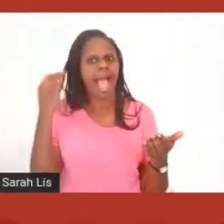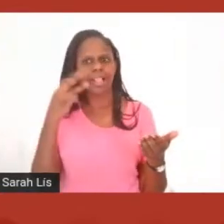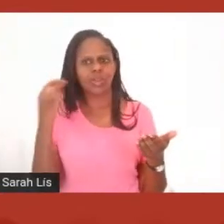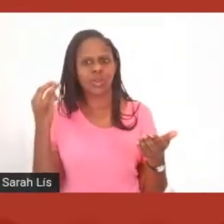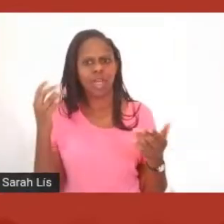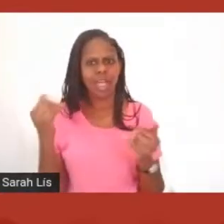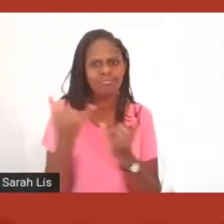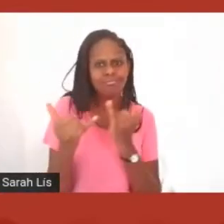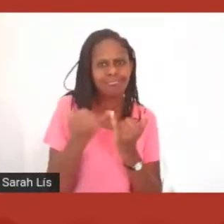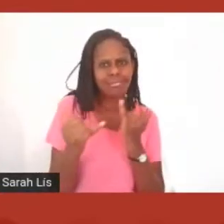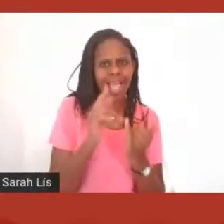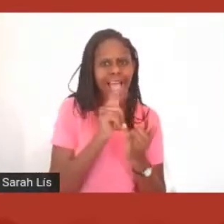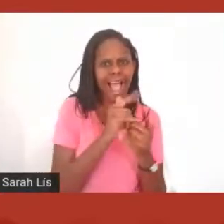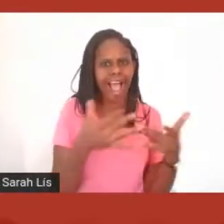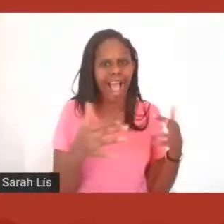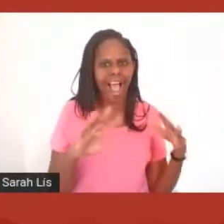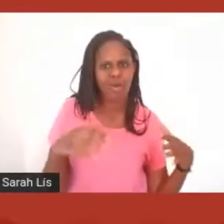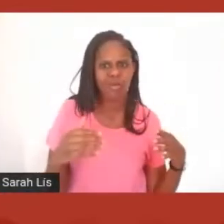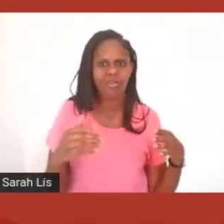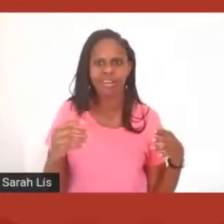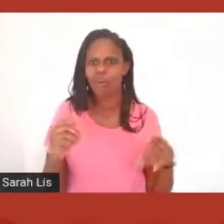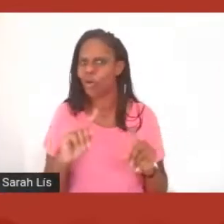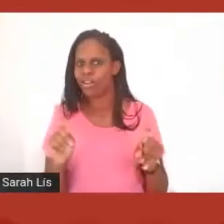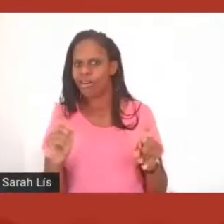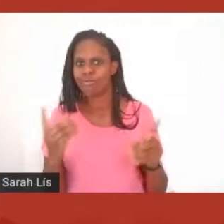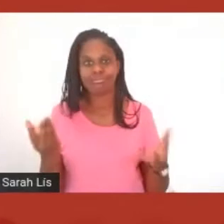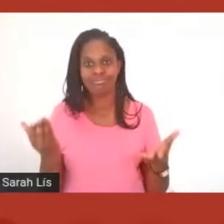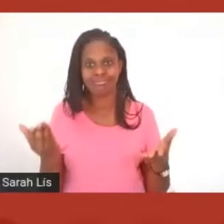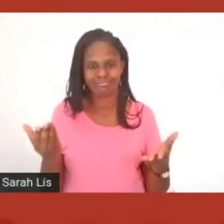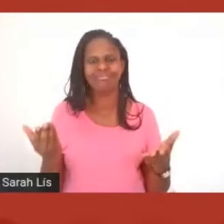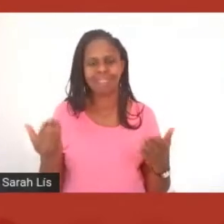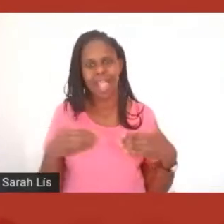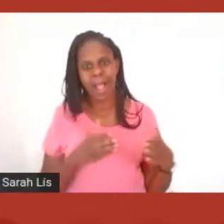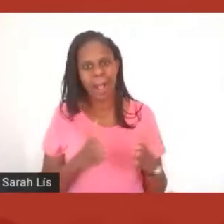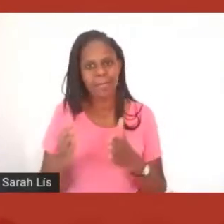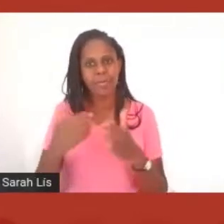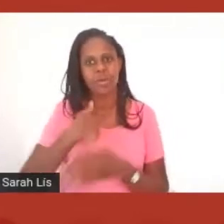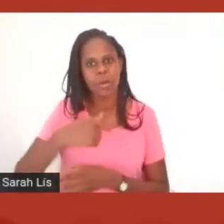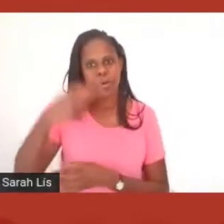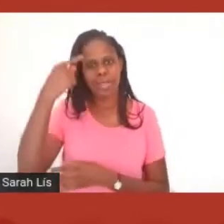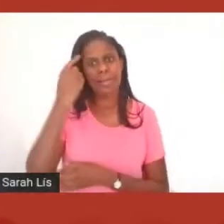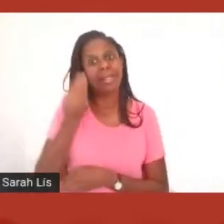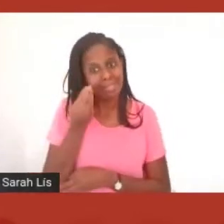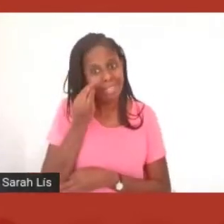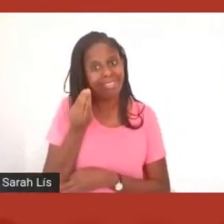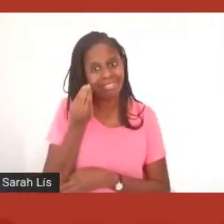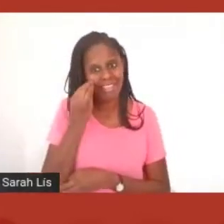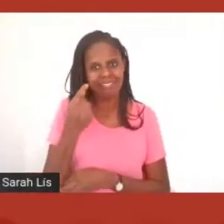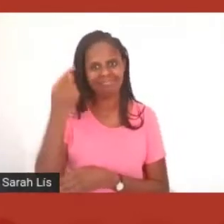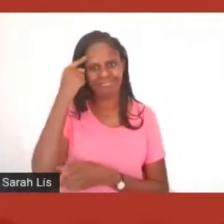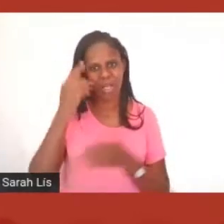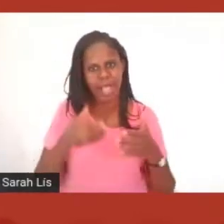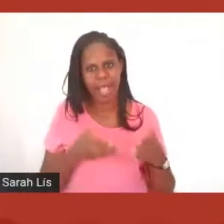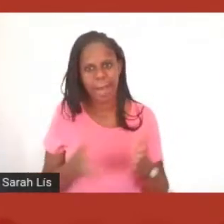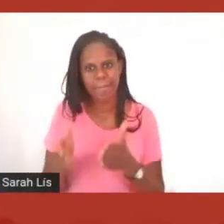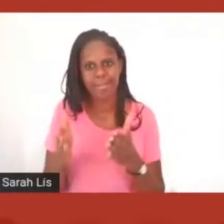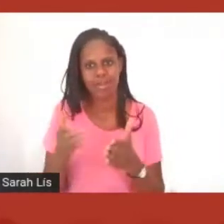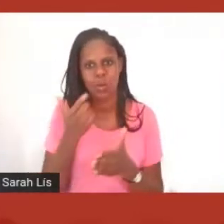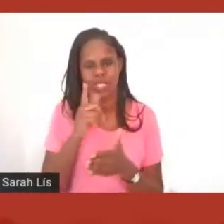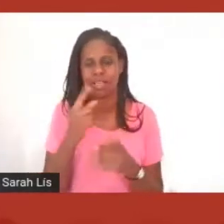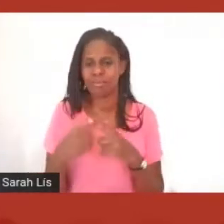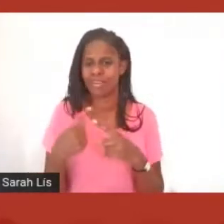Seria esse o caminho que eu tinha pensado. Para tentar seguir um caminho, né? Porque, na verdade,